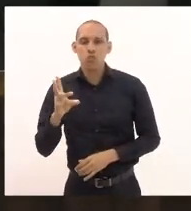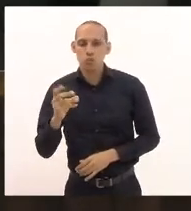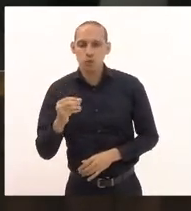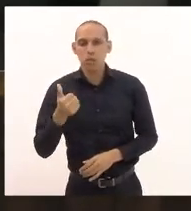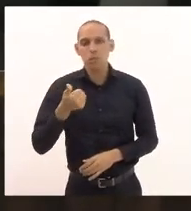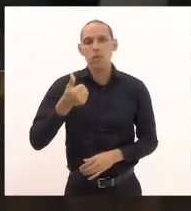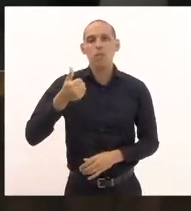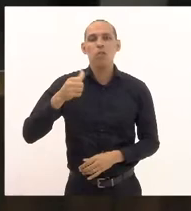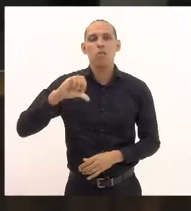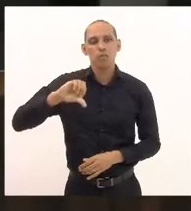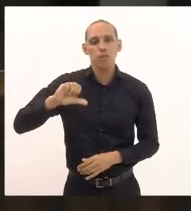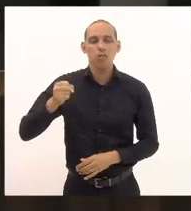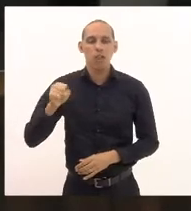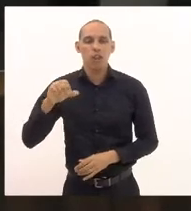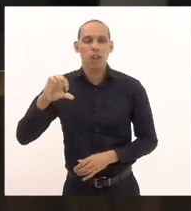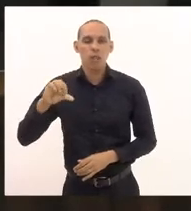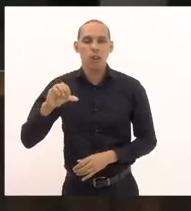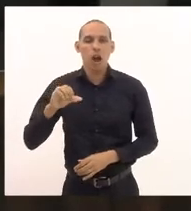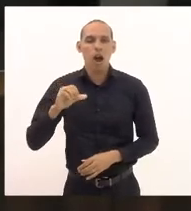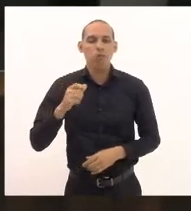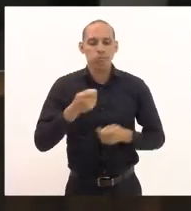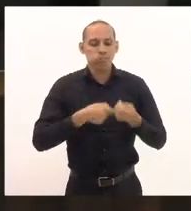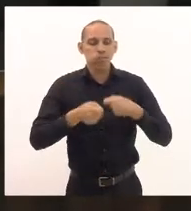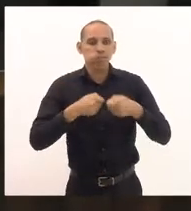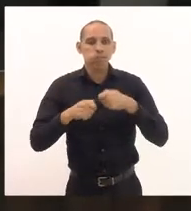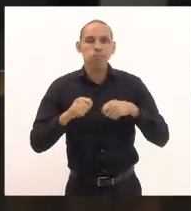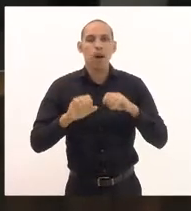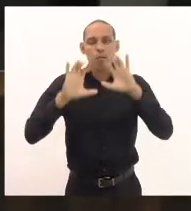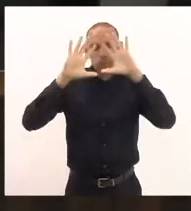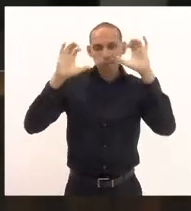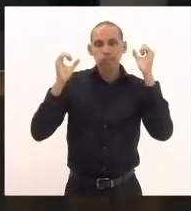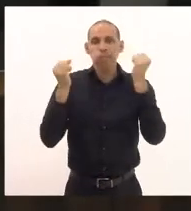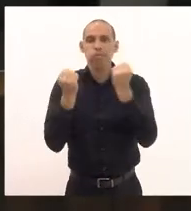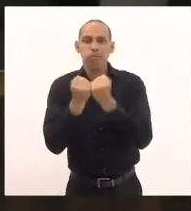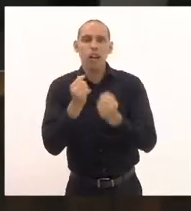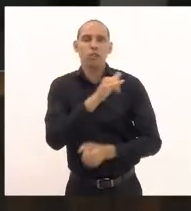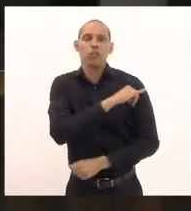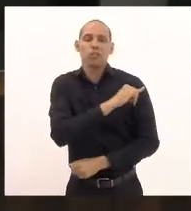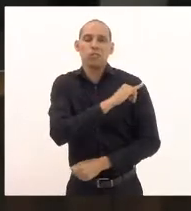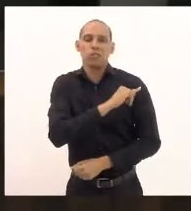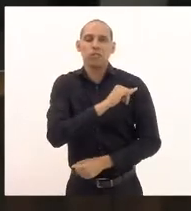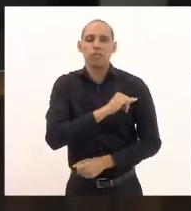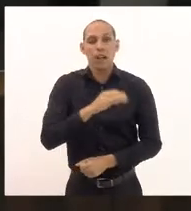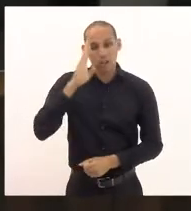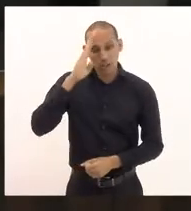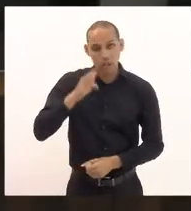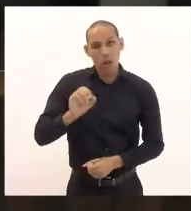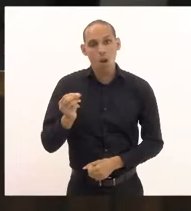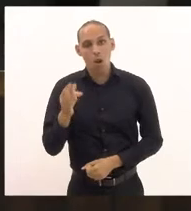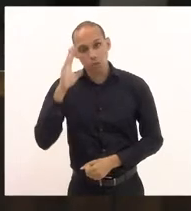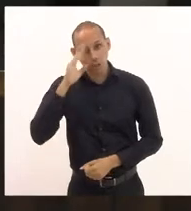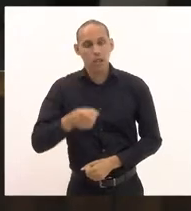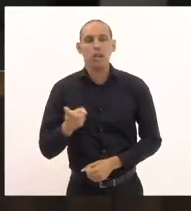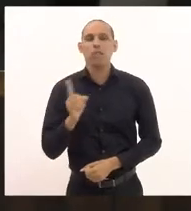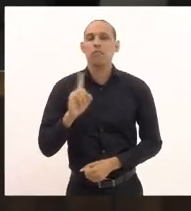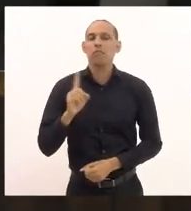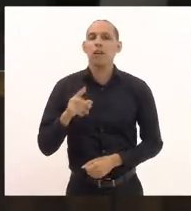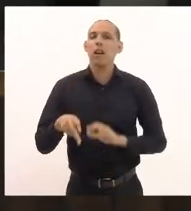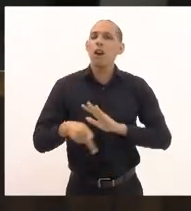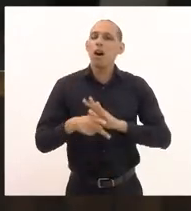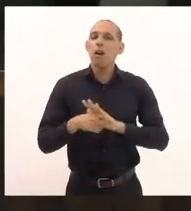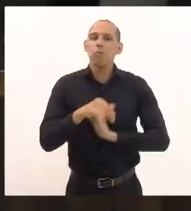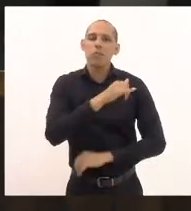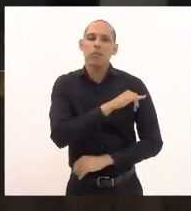nos casos da administração dos estádios de propriedade do Estado do Rio de Janeiro, tanto pela administração direta e indireta do Estado, como por aluguel,